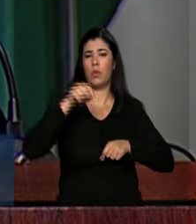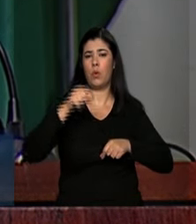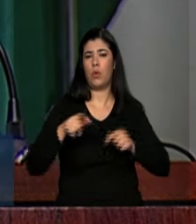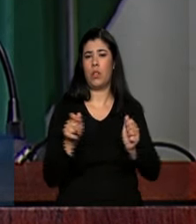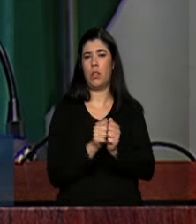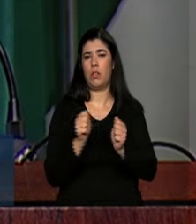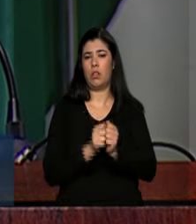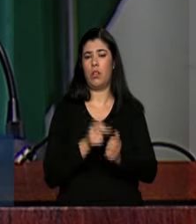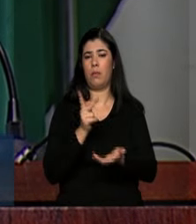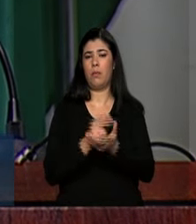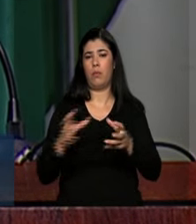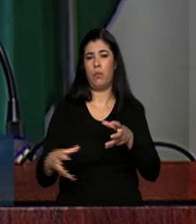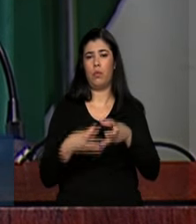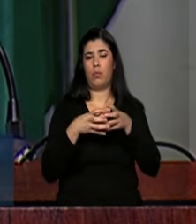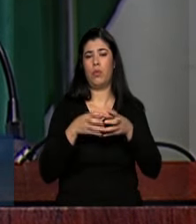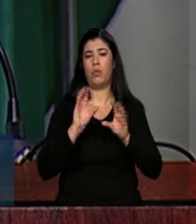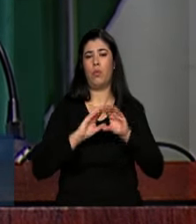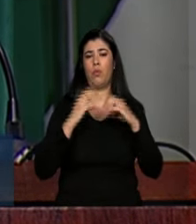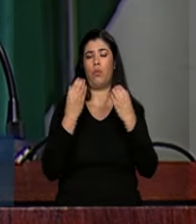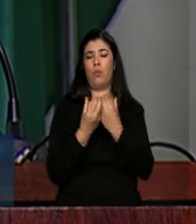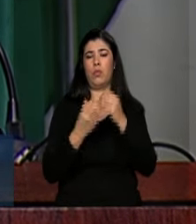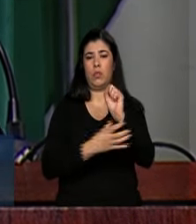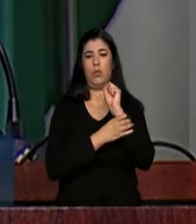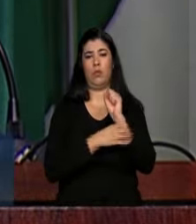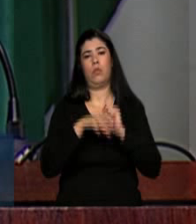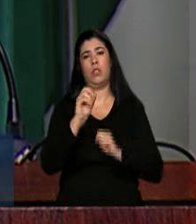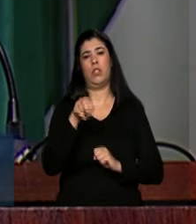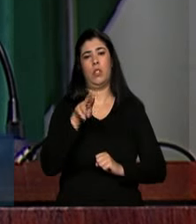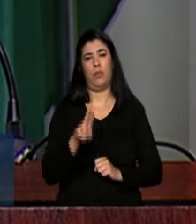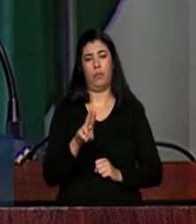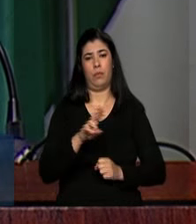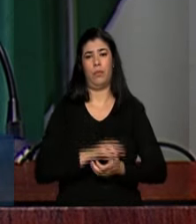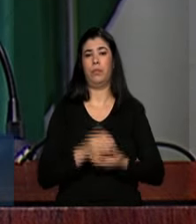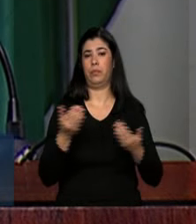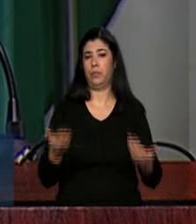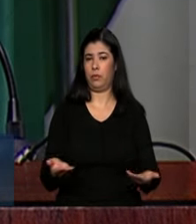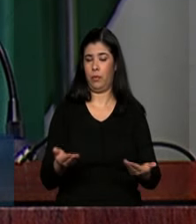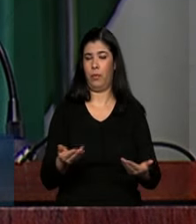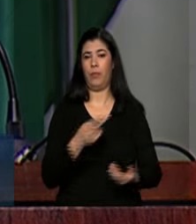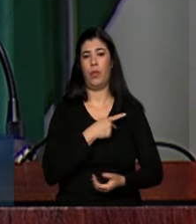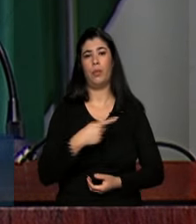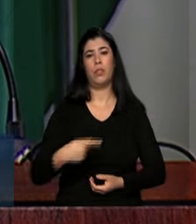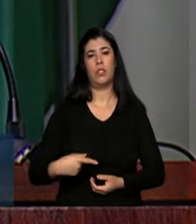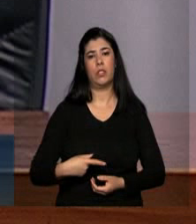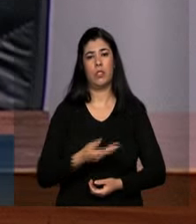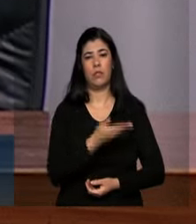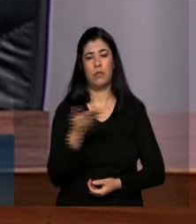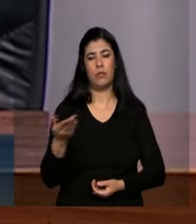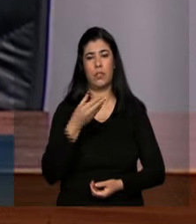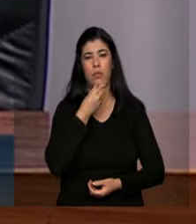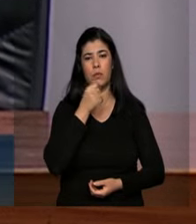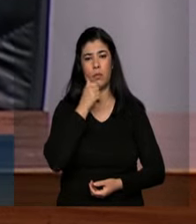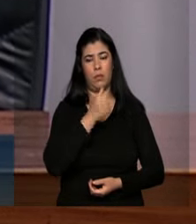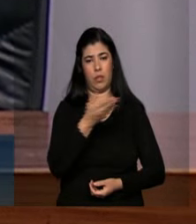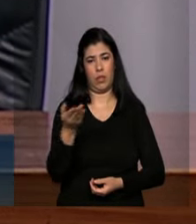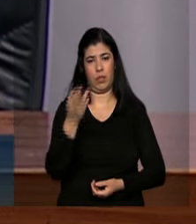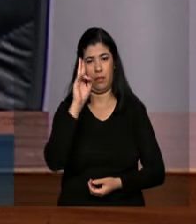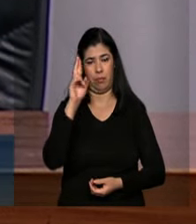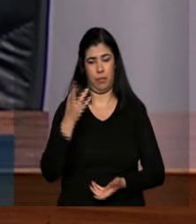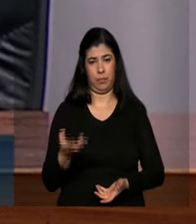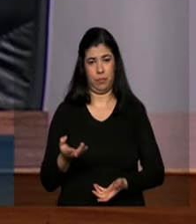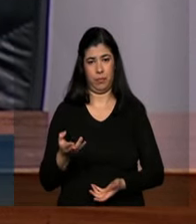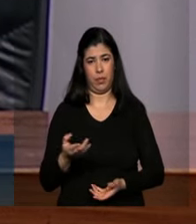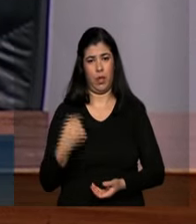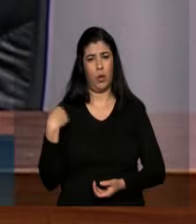membro não permanente do Conselho de Segurança das Nações Unidas. Senhora Presidenta, senhoras e senhores,